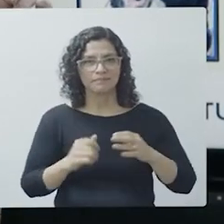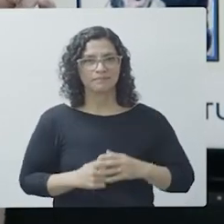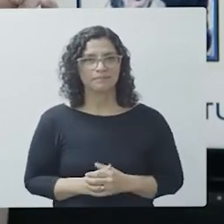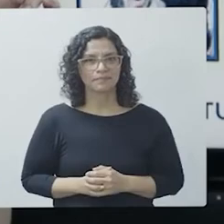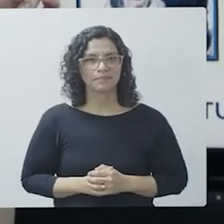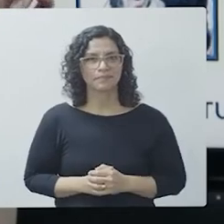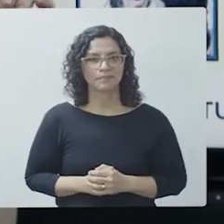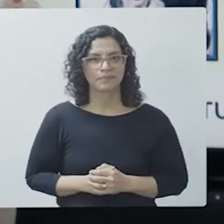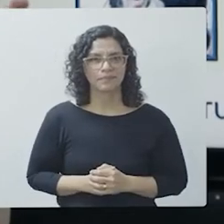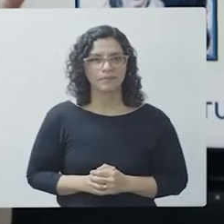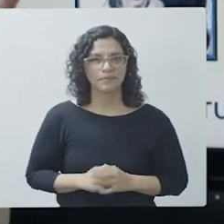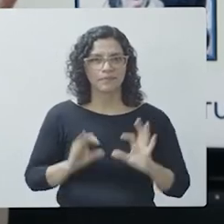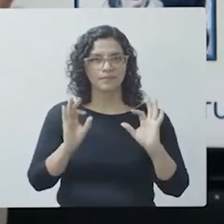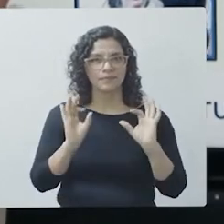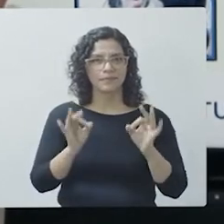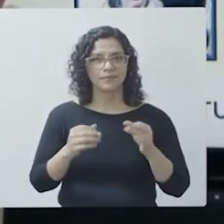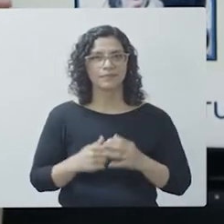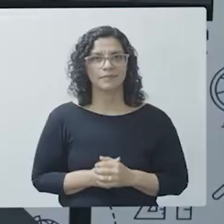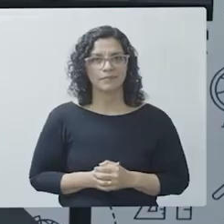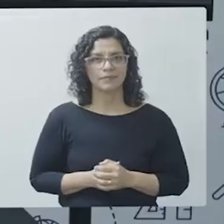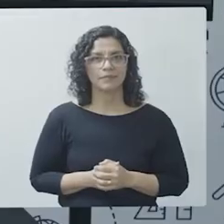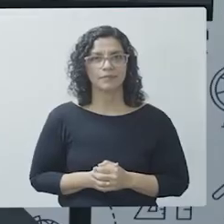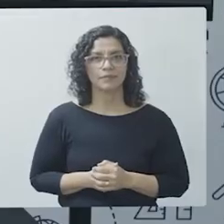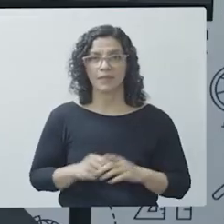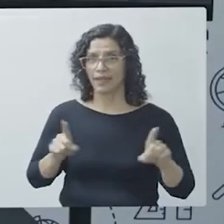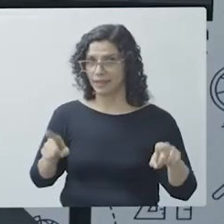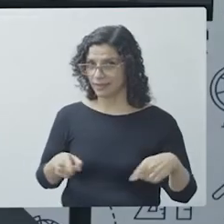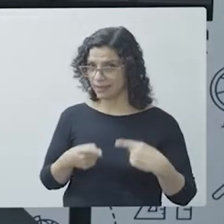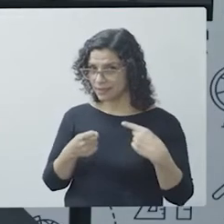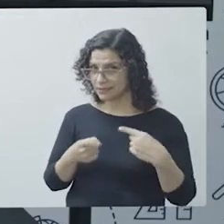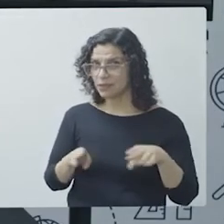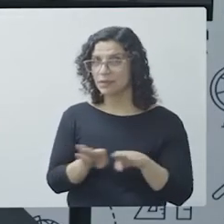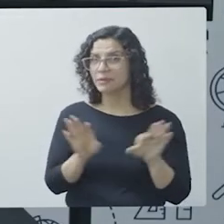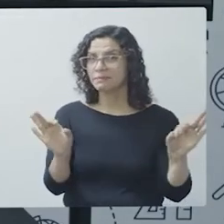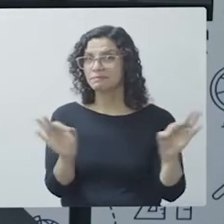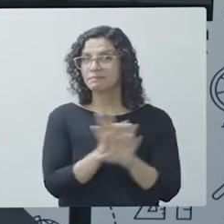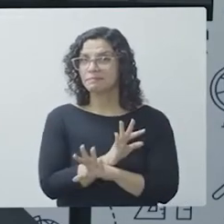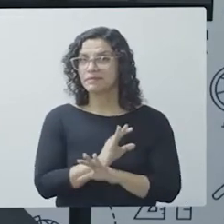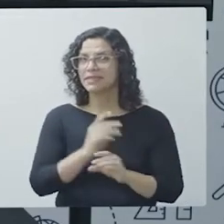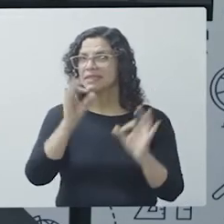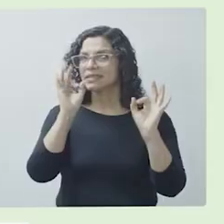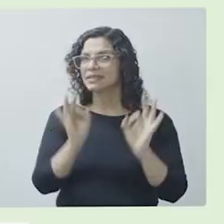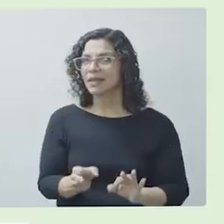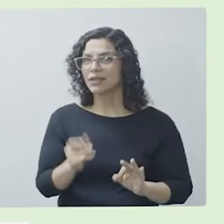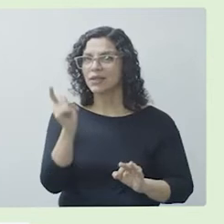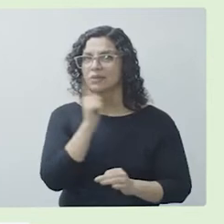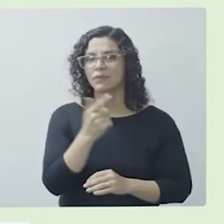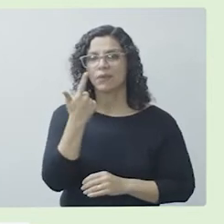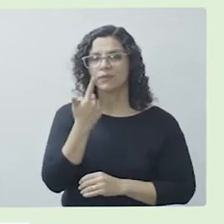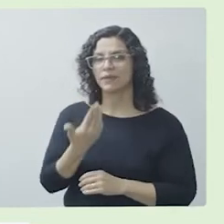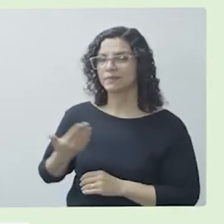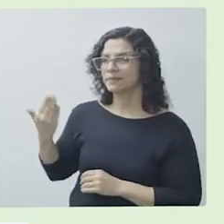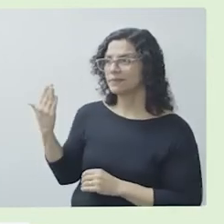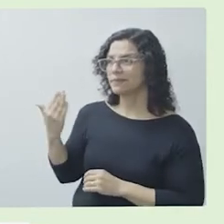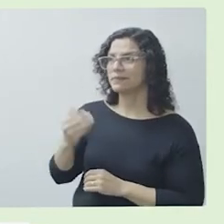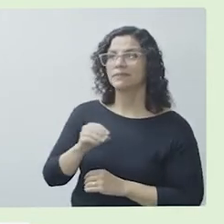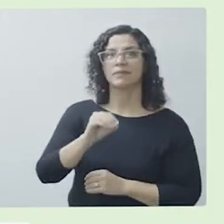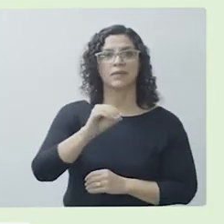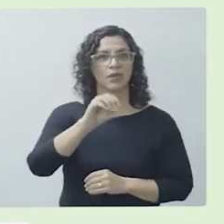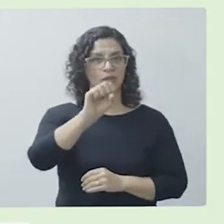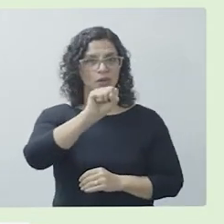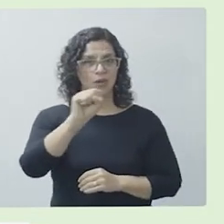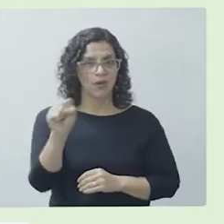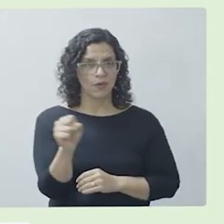amigos, certo? Desafio, será que cumprido? Acertamos? Olhem lá. Ah,